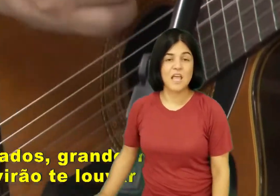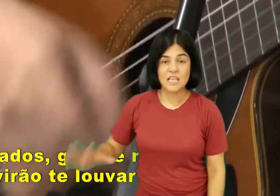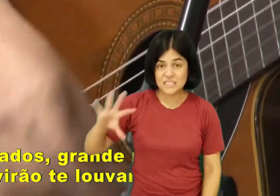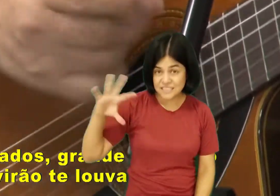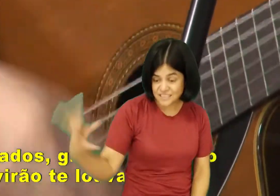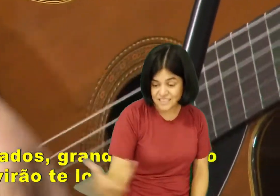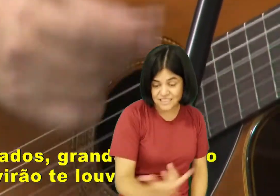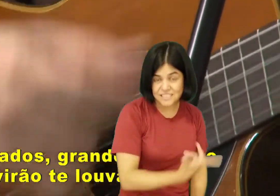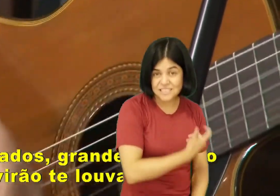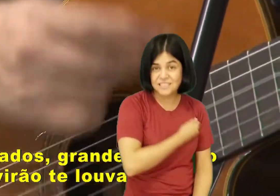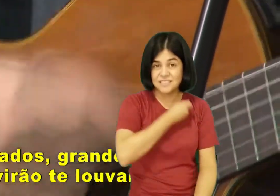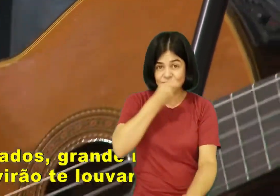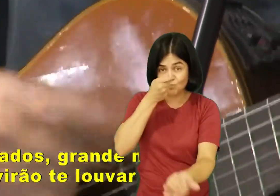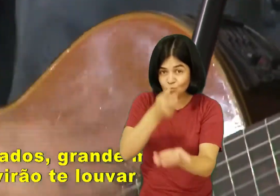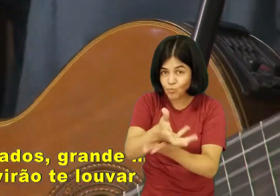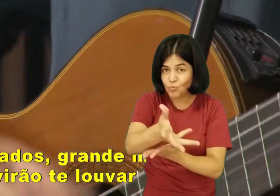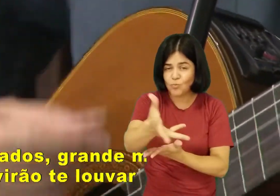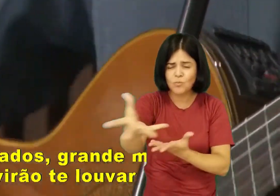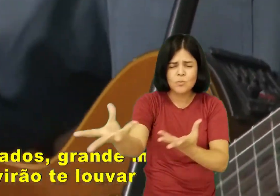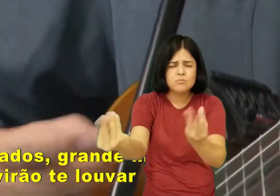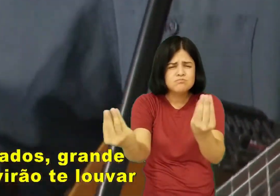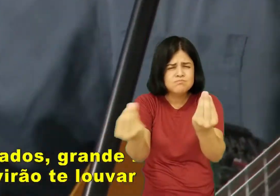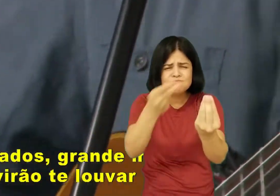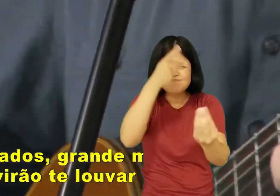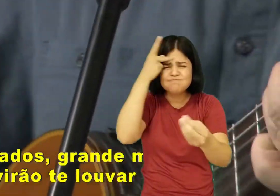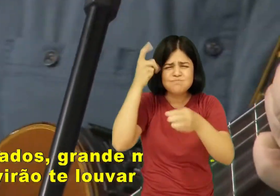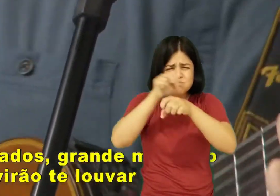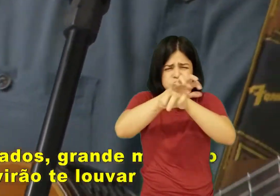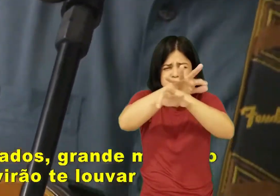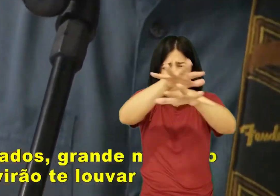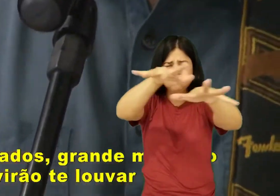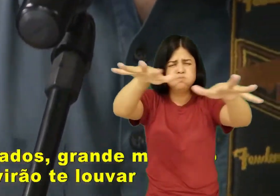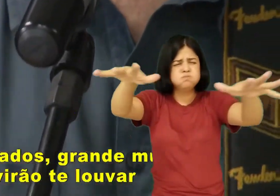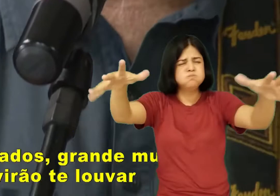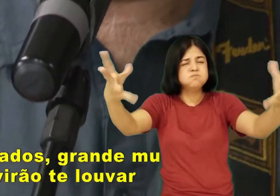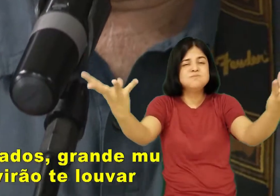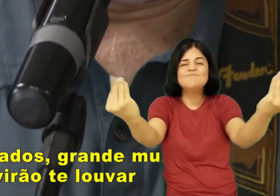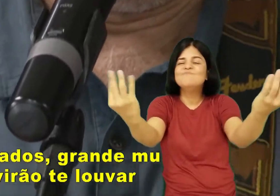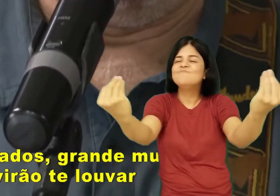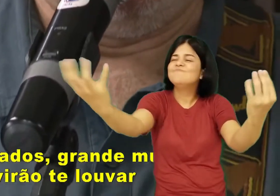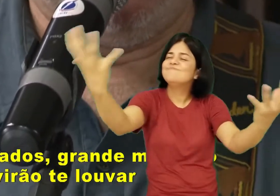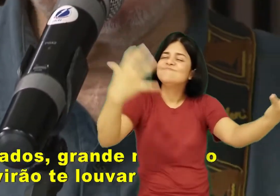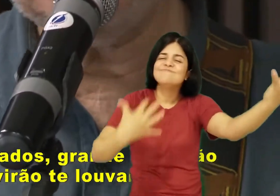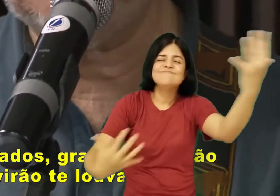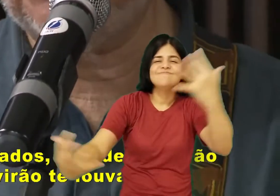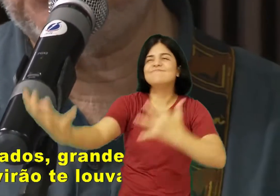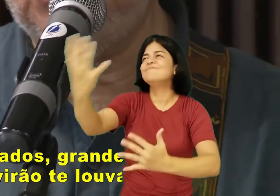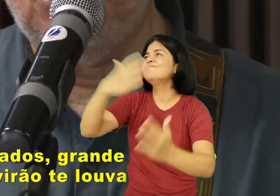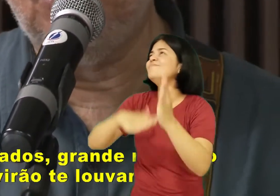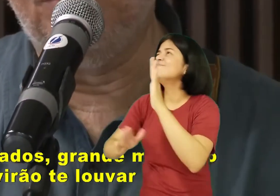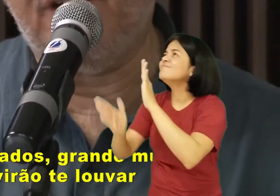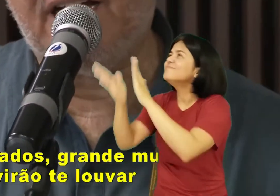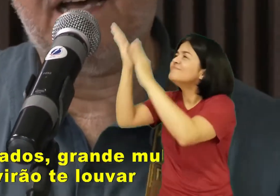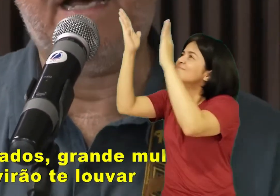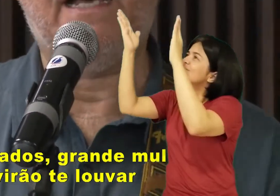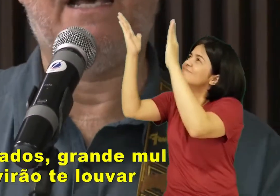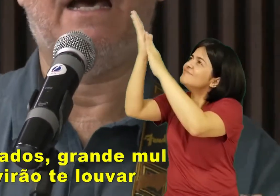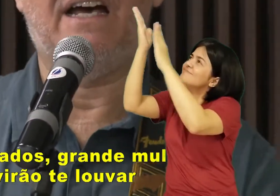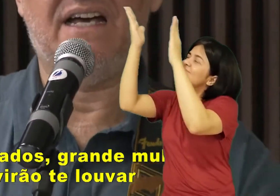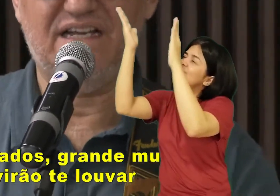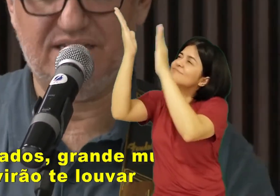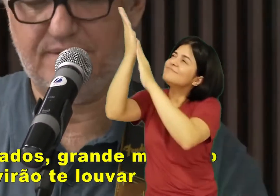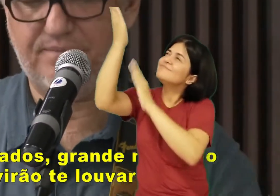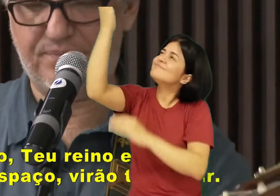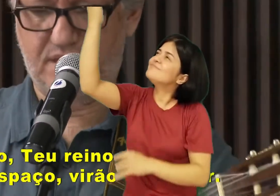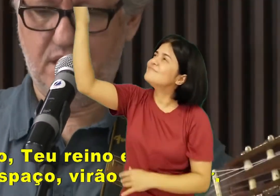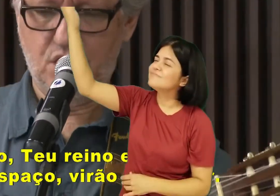Remidos comprados, grande multidão, muitos virão te